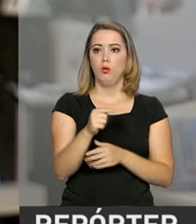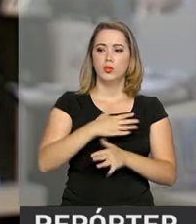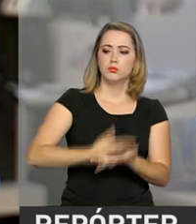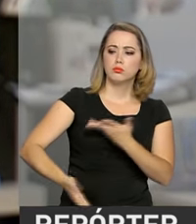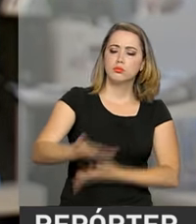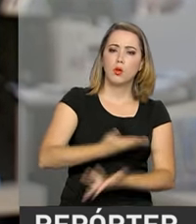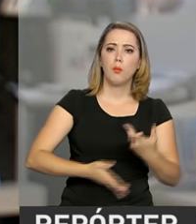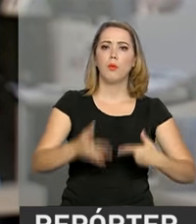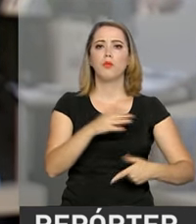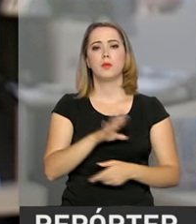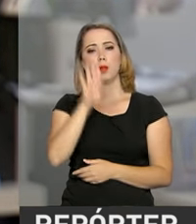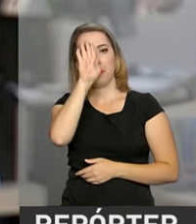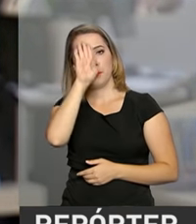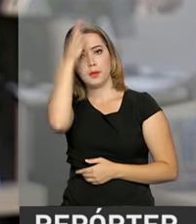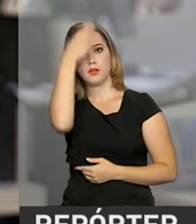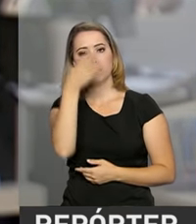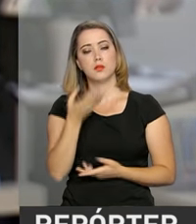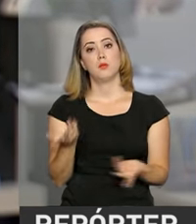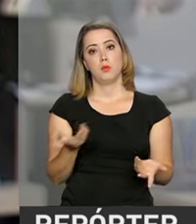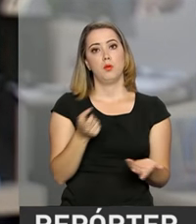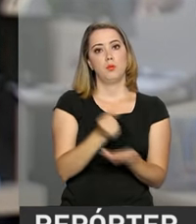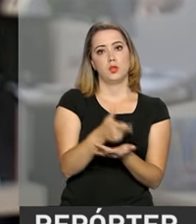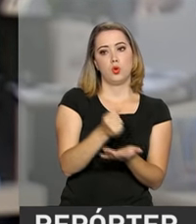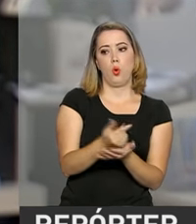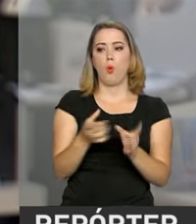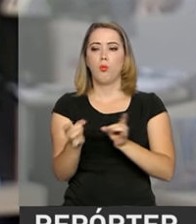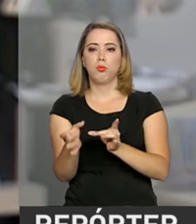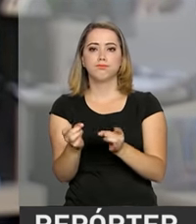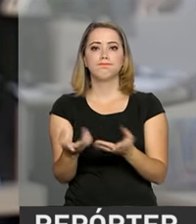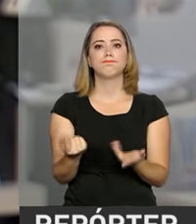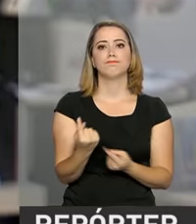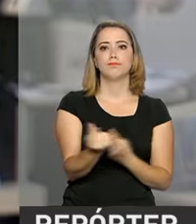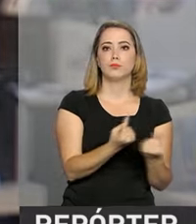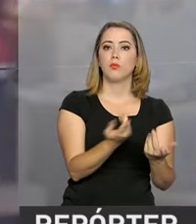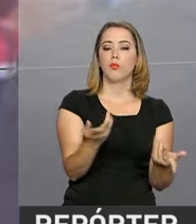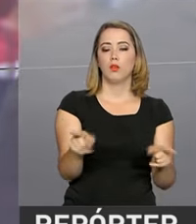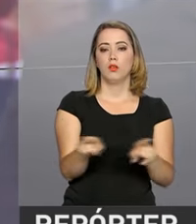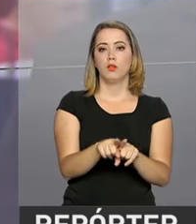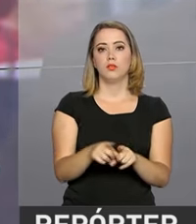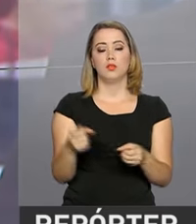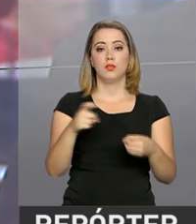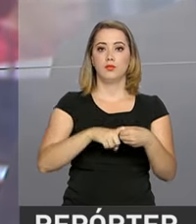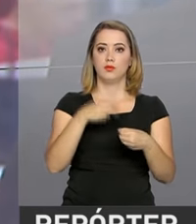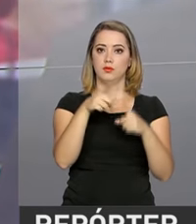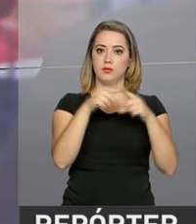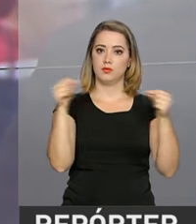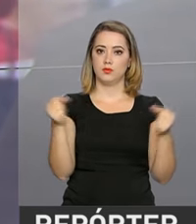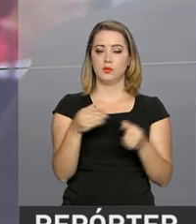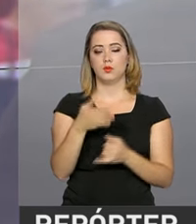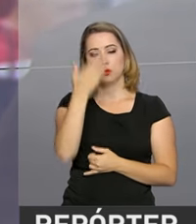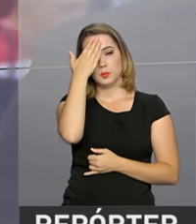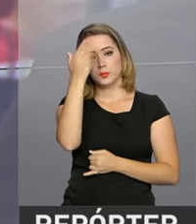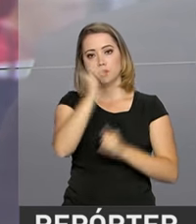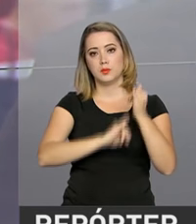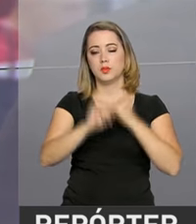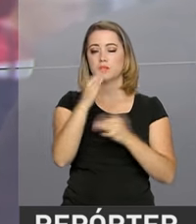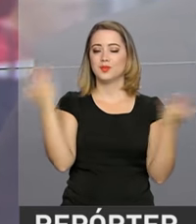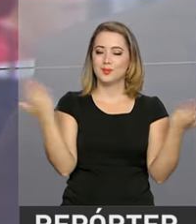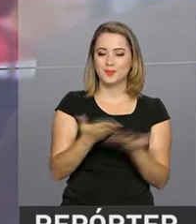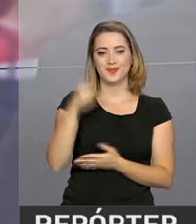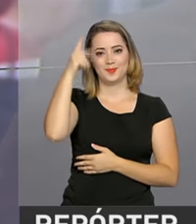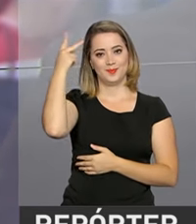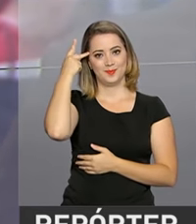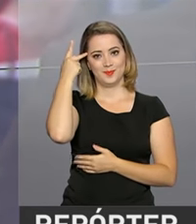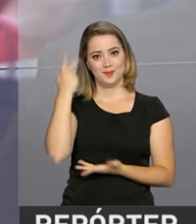movimentar principalmente o varejo eu volto com você aí em Brasília Leandro obrigado José pelas suas informações aí direto de São